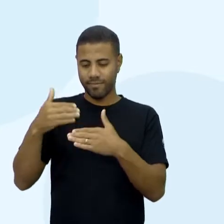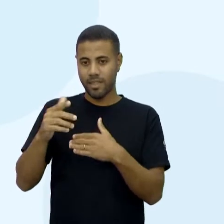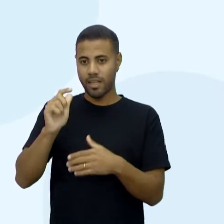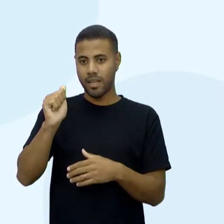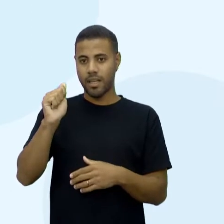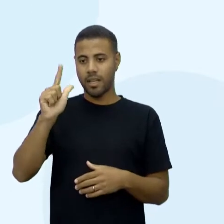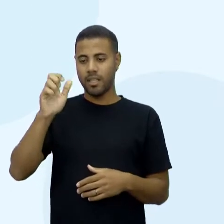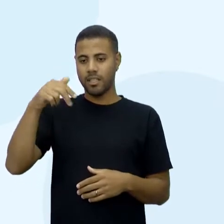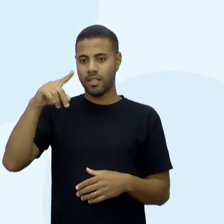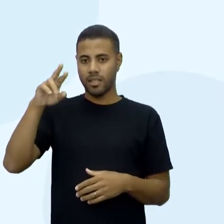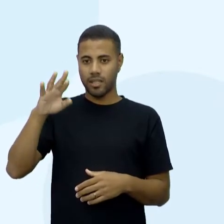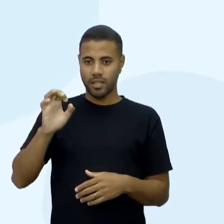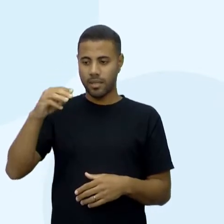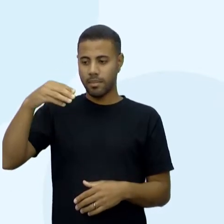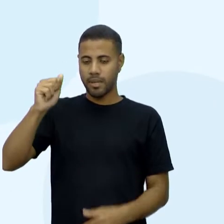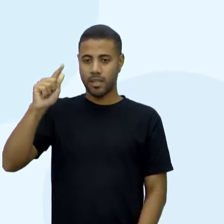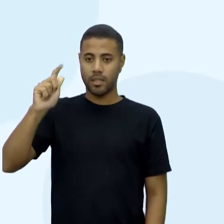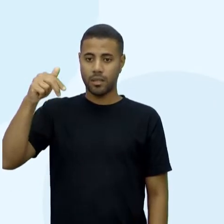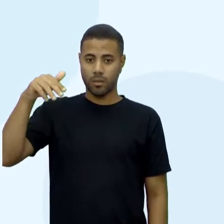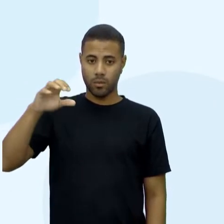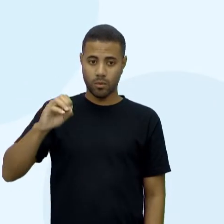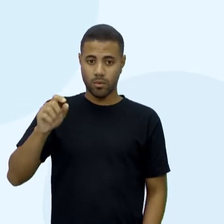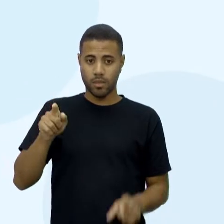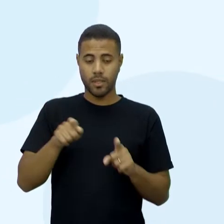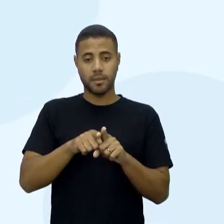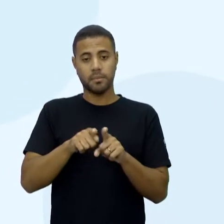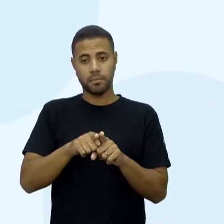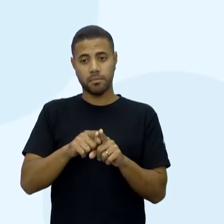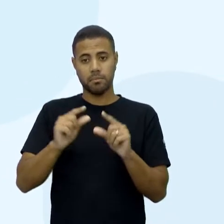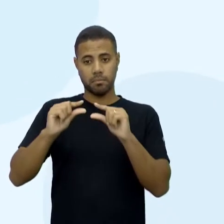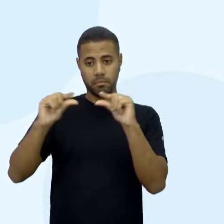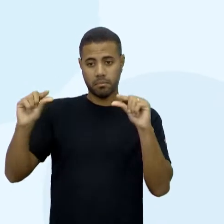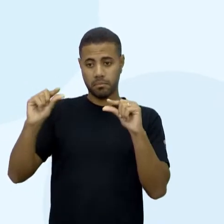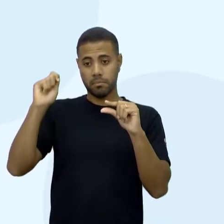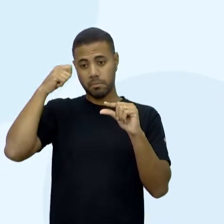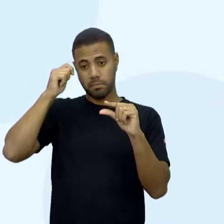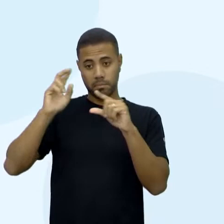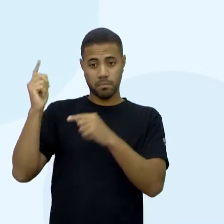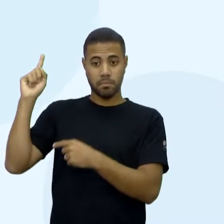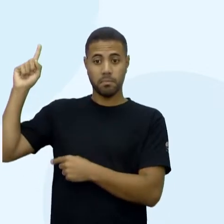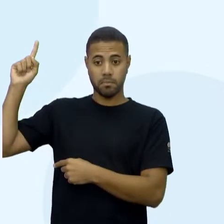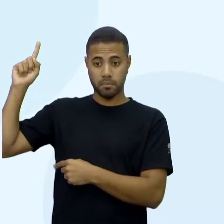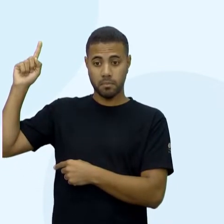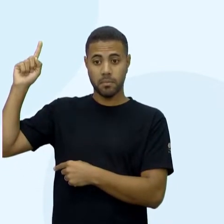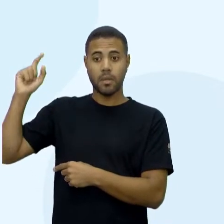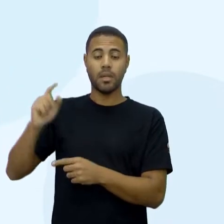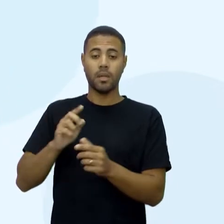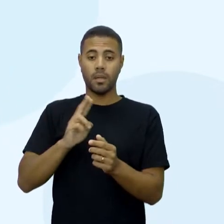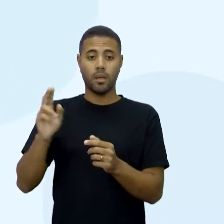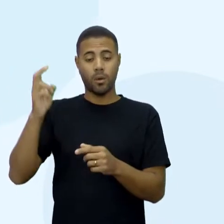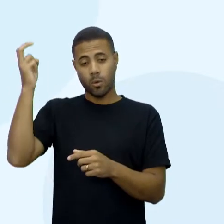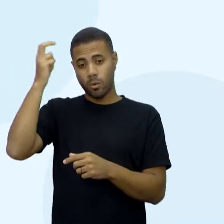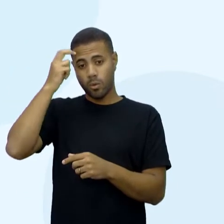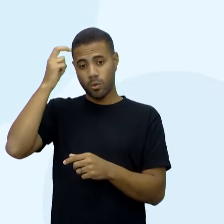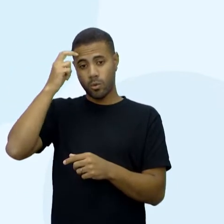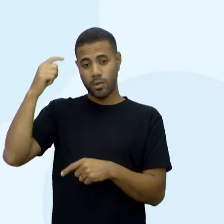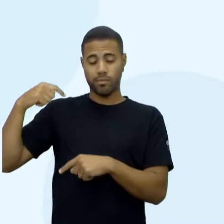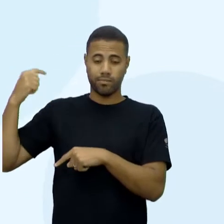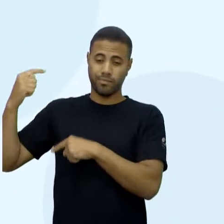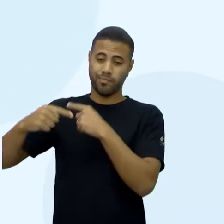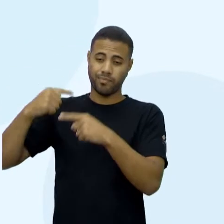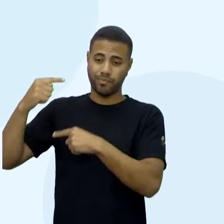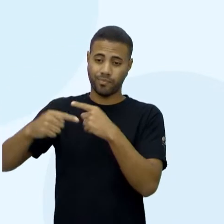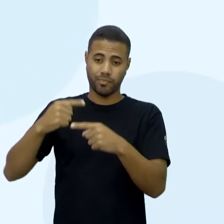Alexandre Magno, que está grifado aí, o Alexandre Magno, buscava promover a difusão da cultura helenística.